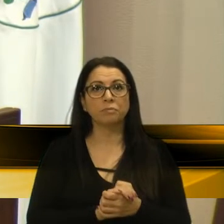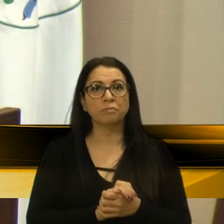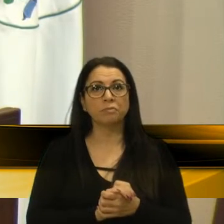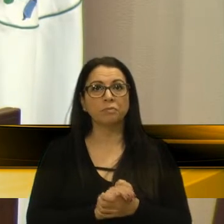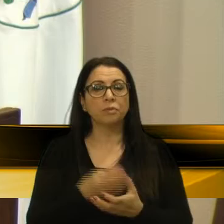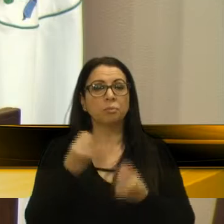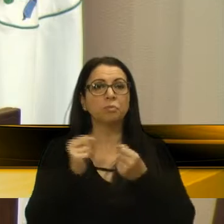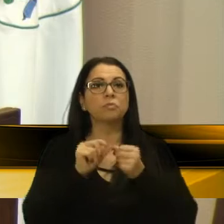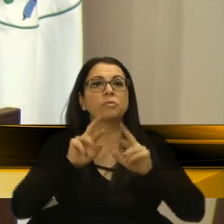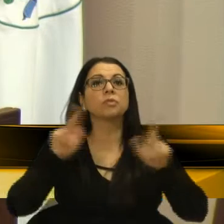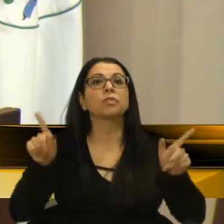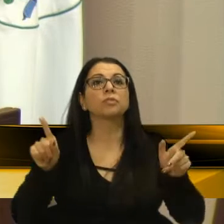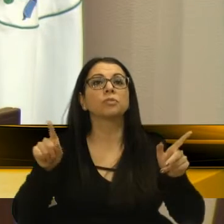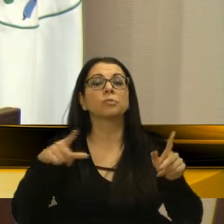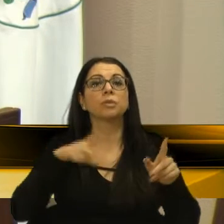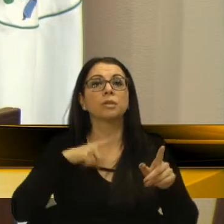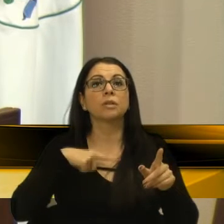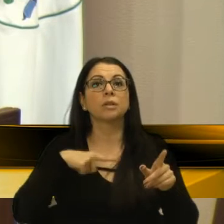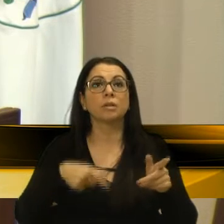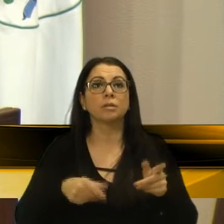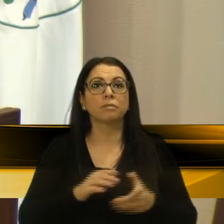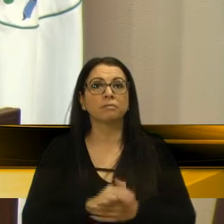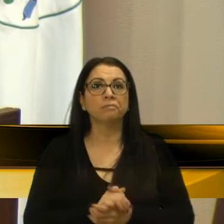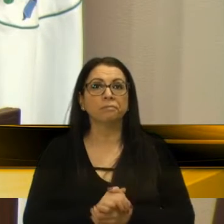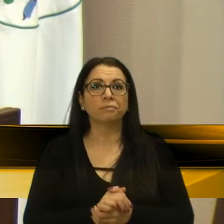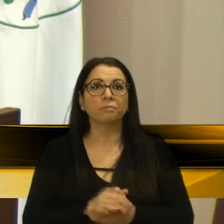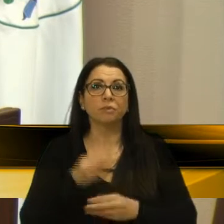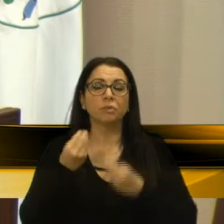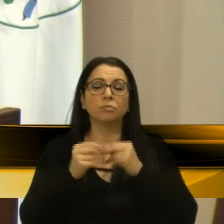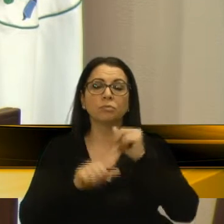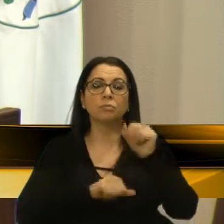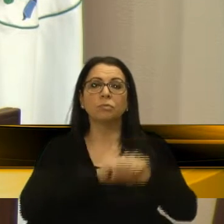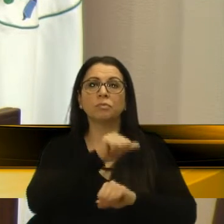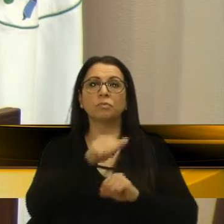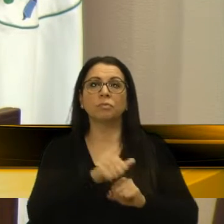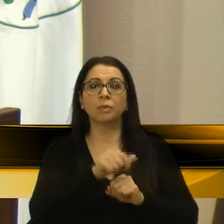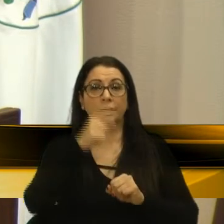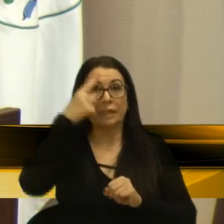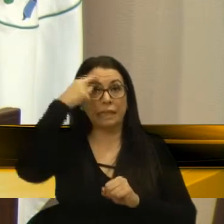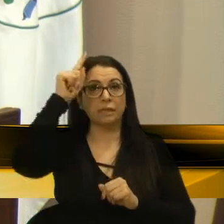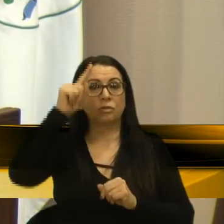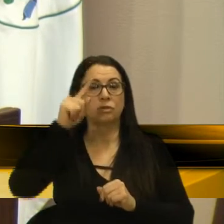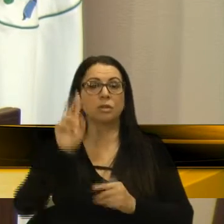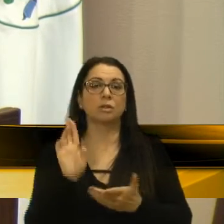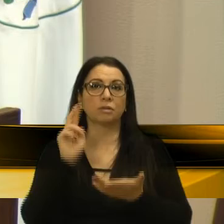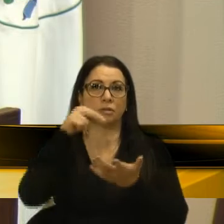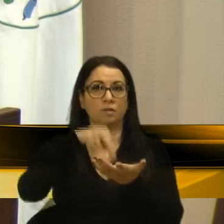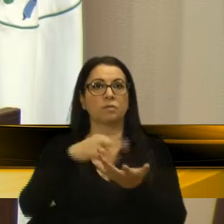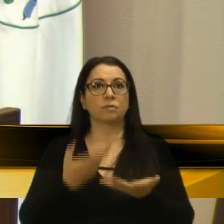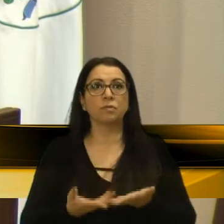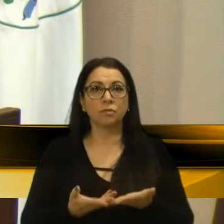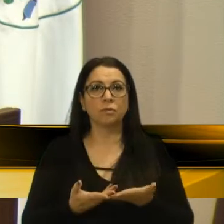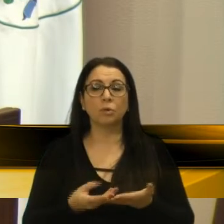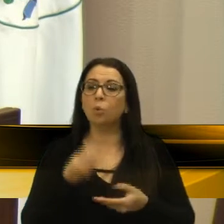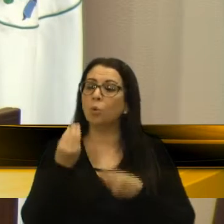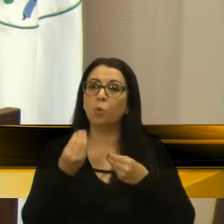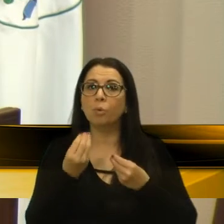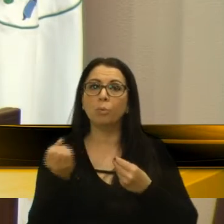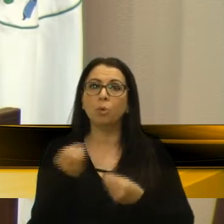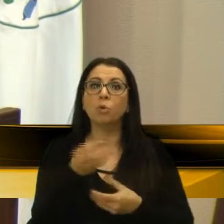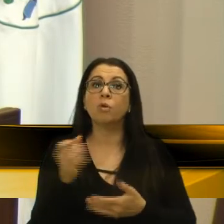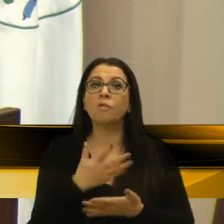fazer diferente o que existe? Como transformar a criatividade em realidade? Como